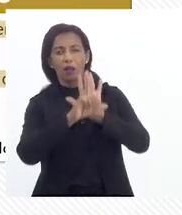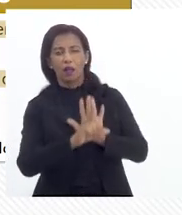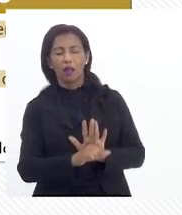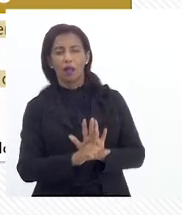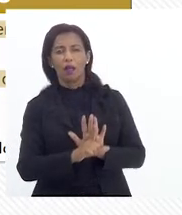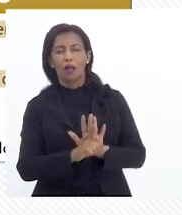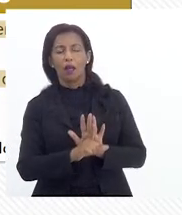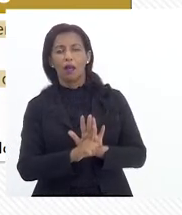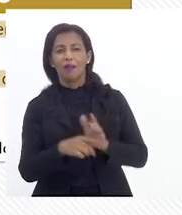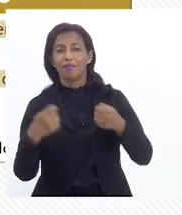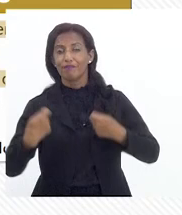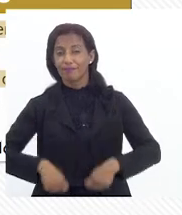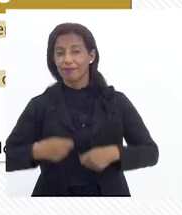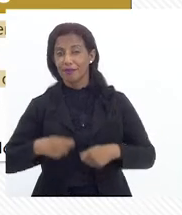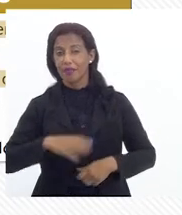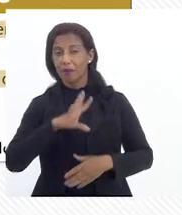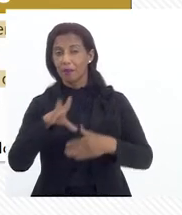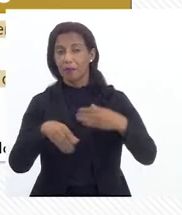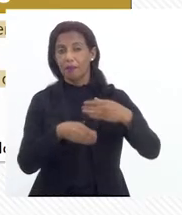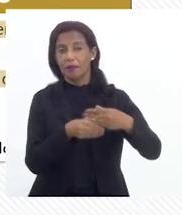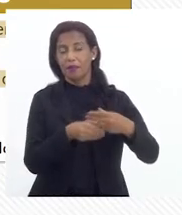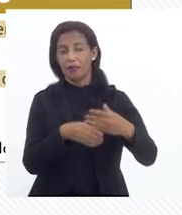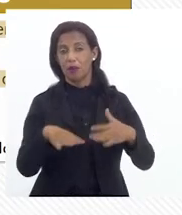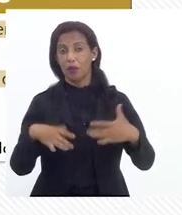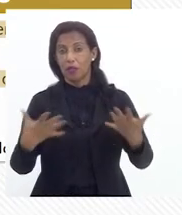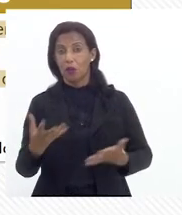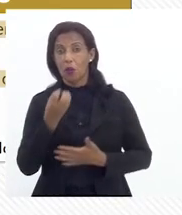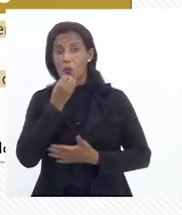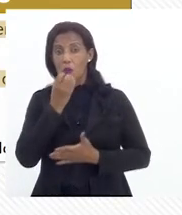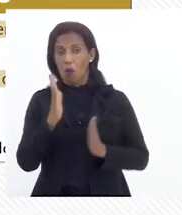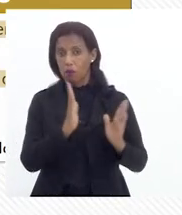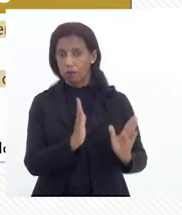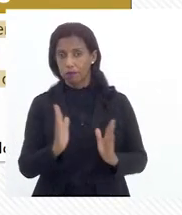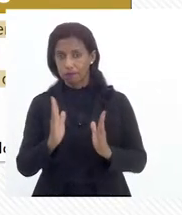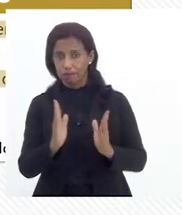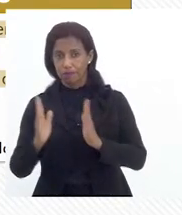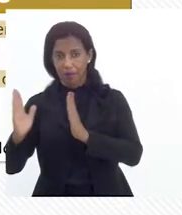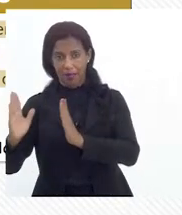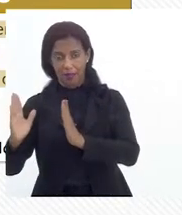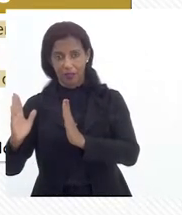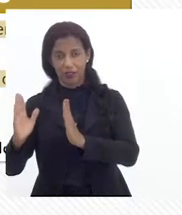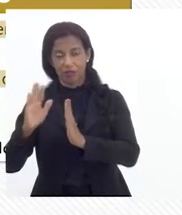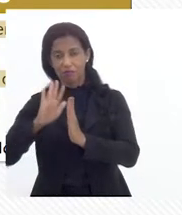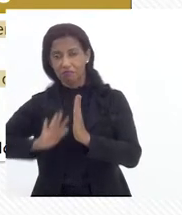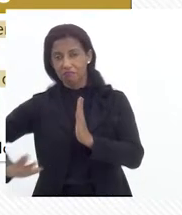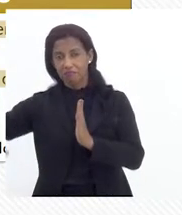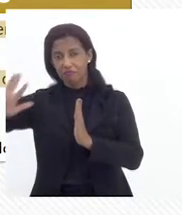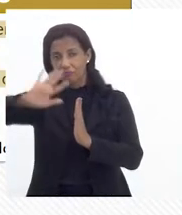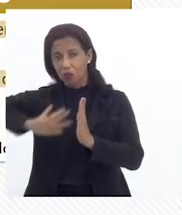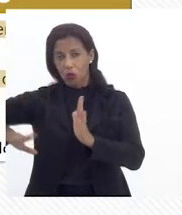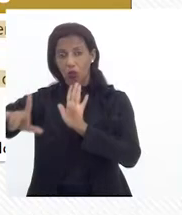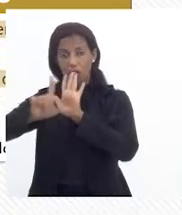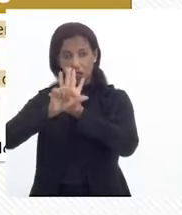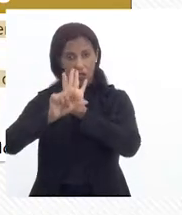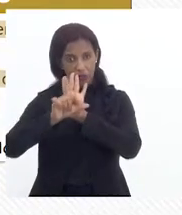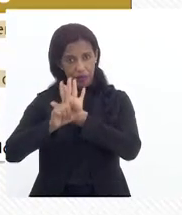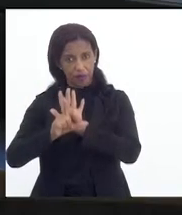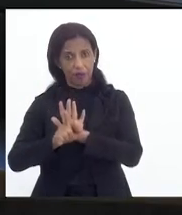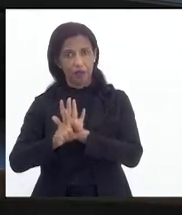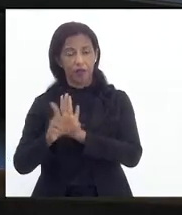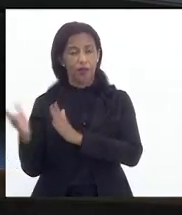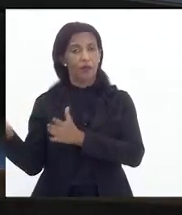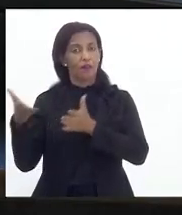necessária para implementação então é que boa parte a totalidade praticamente toda a legislação